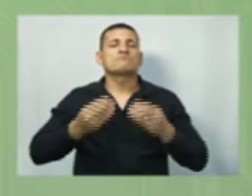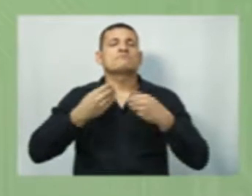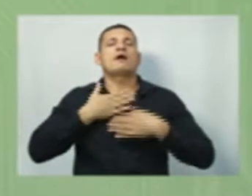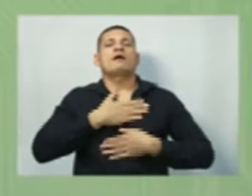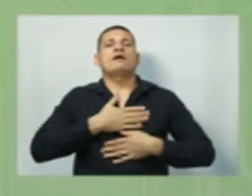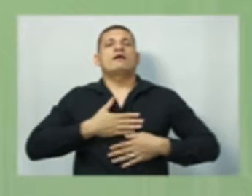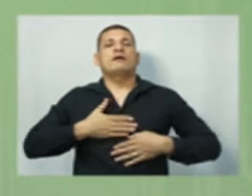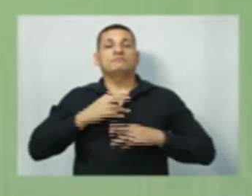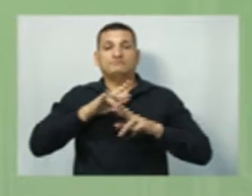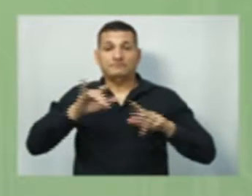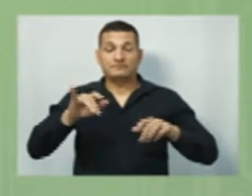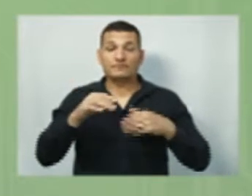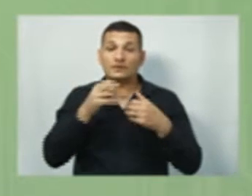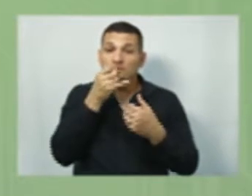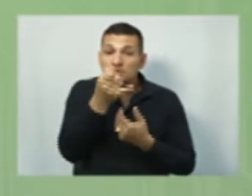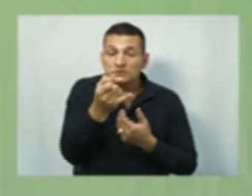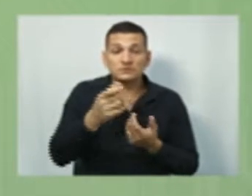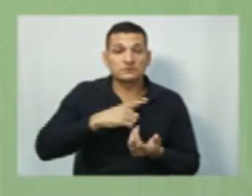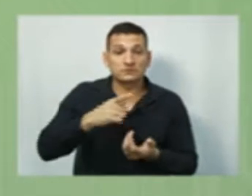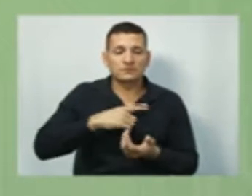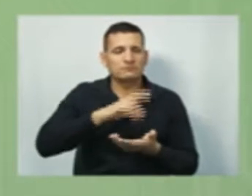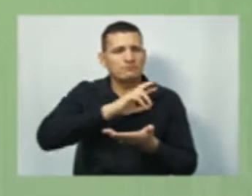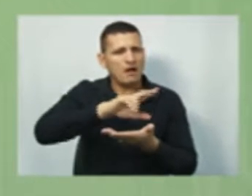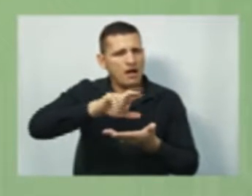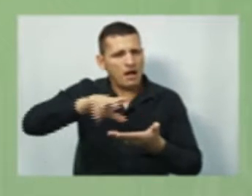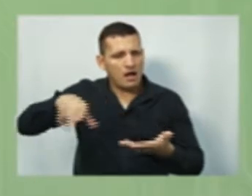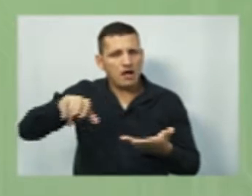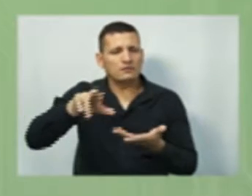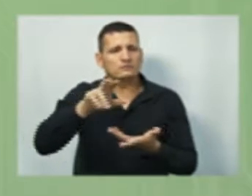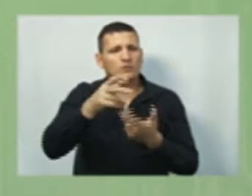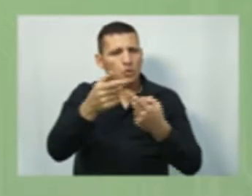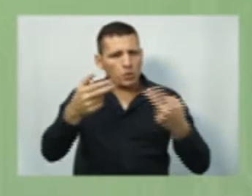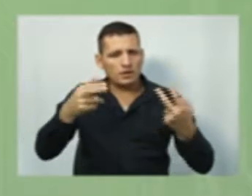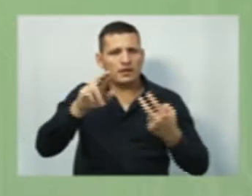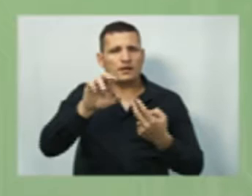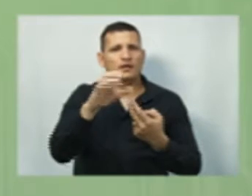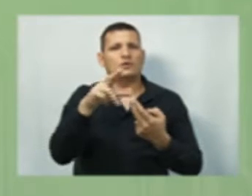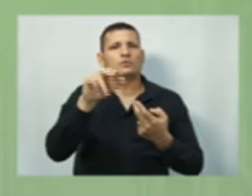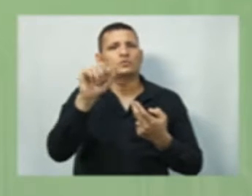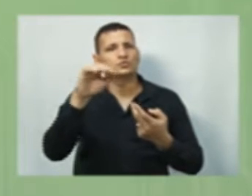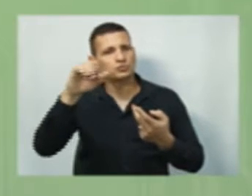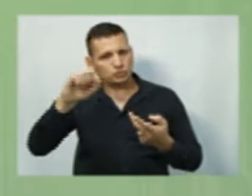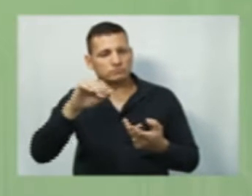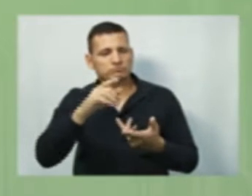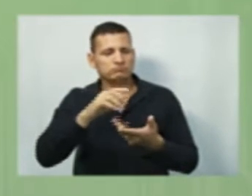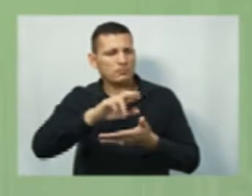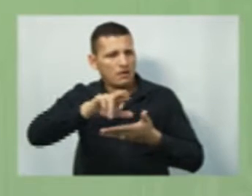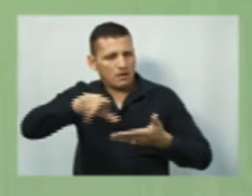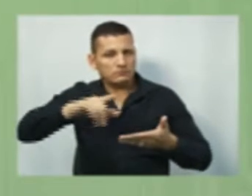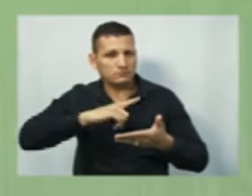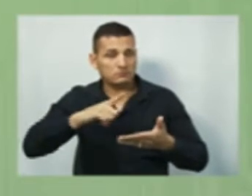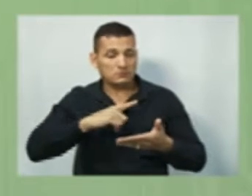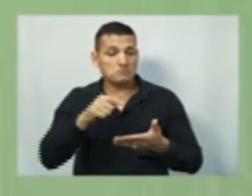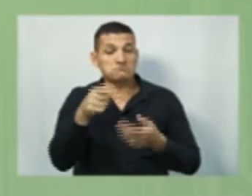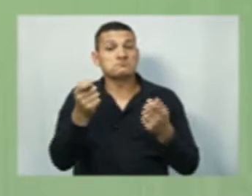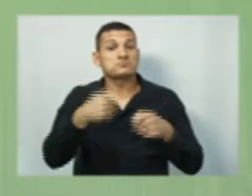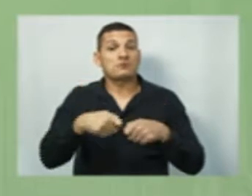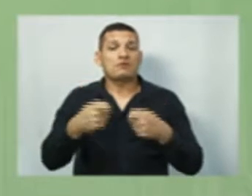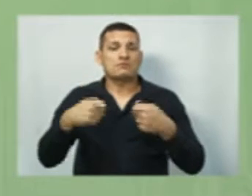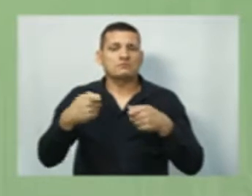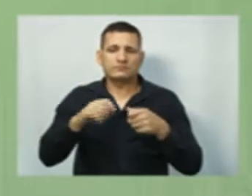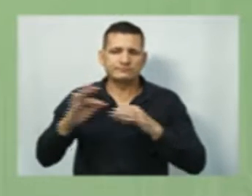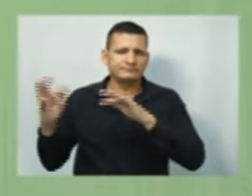Se existem muitos recursos e podemos produzir o suficiente para atender às necessidades de todos,